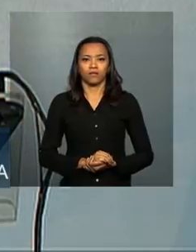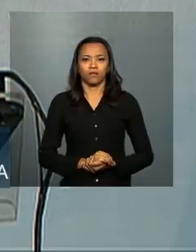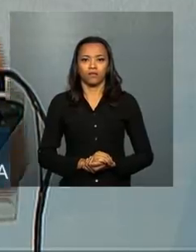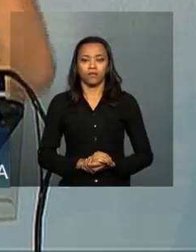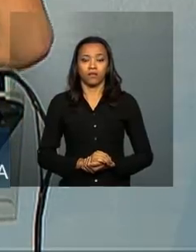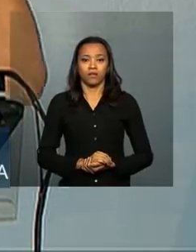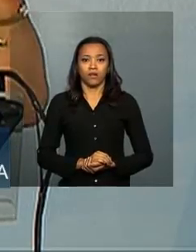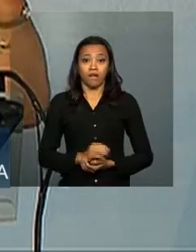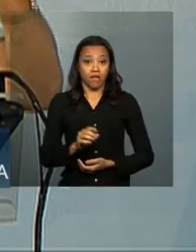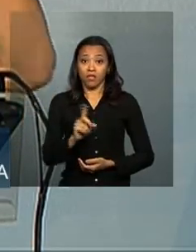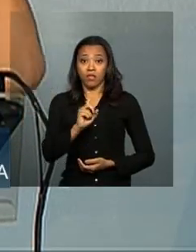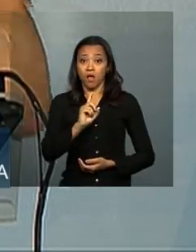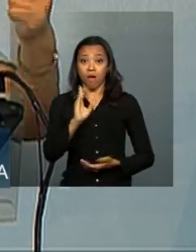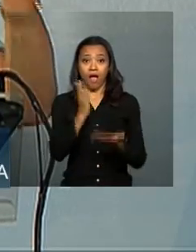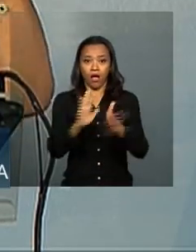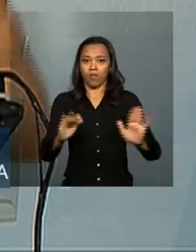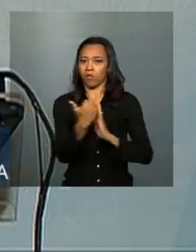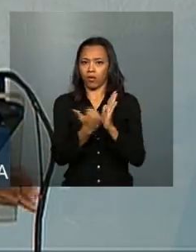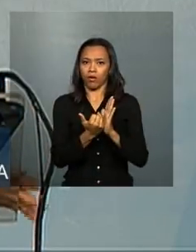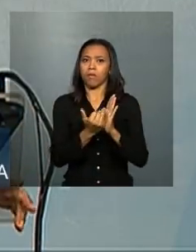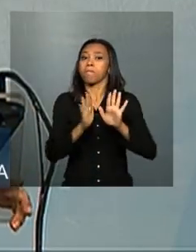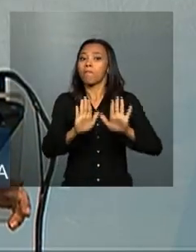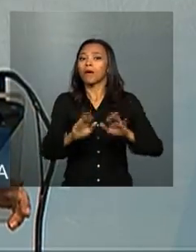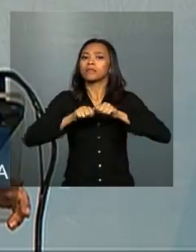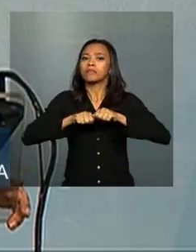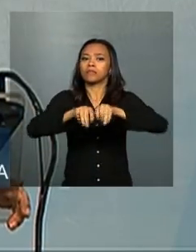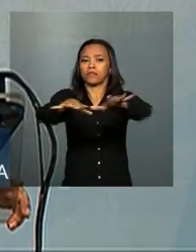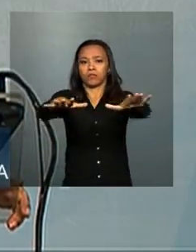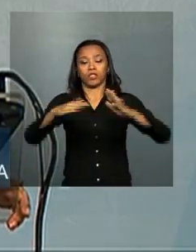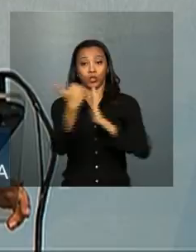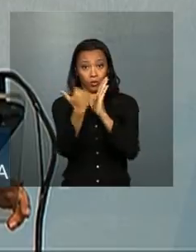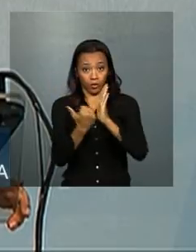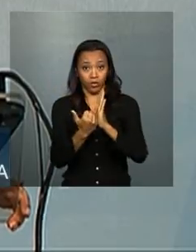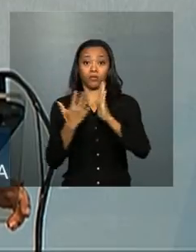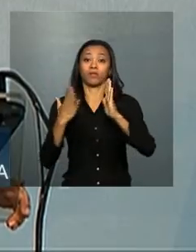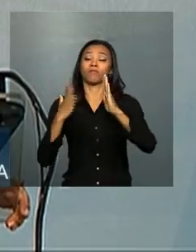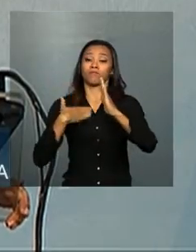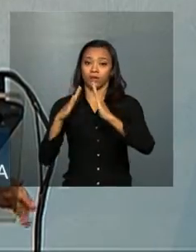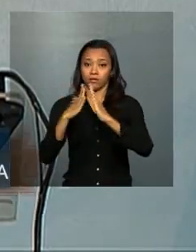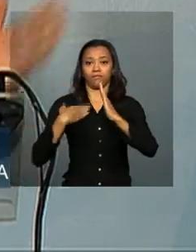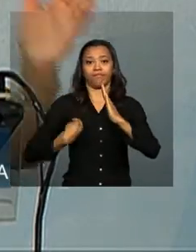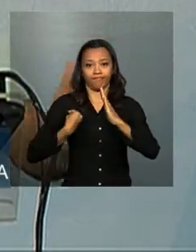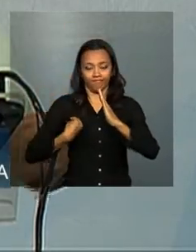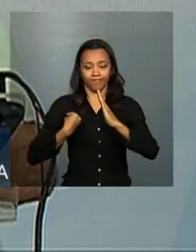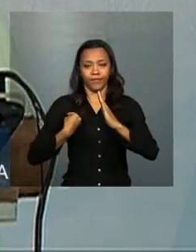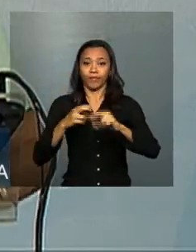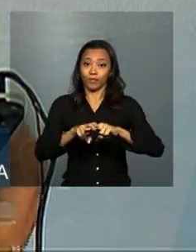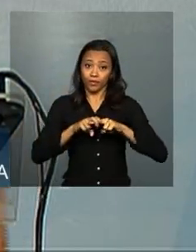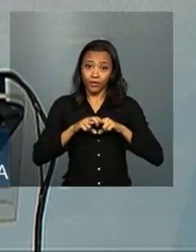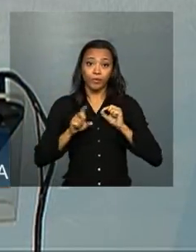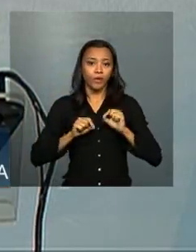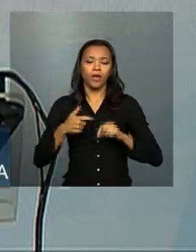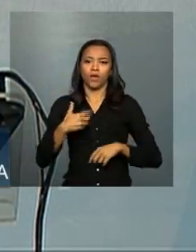e não expandir programas da importância do Minha Casa Minha Vida? Por isso,